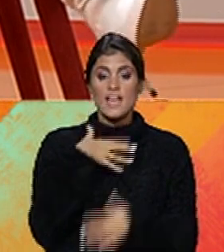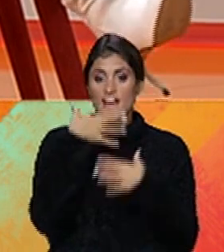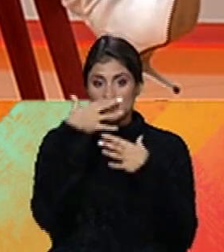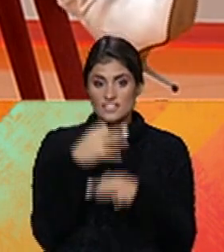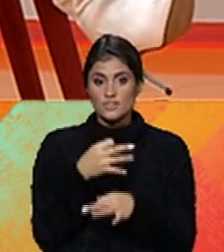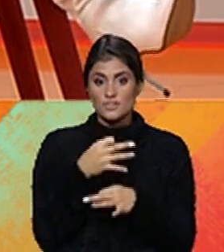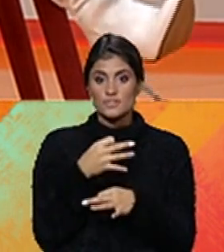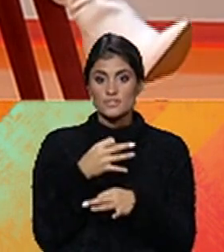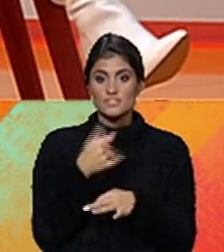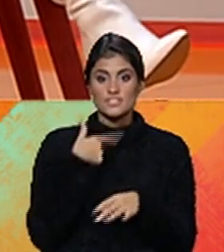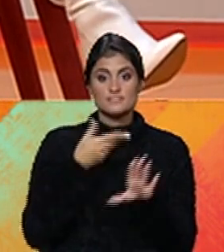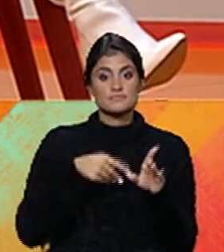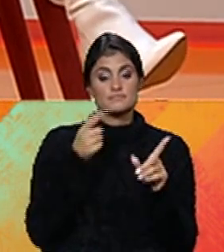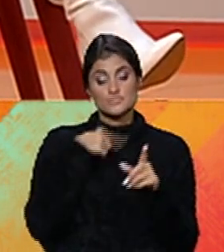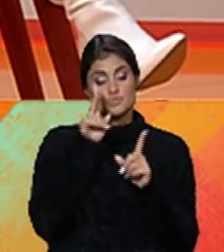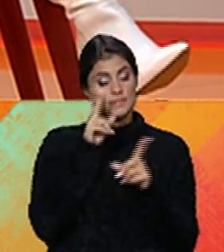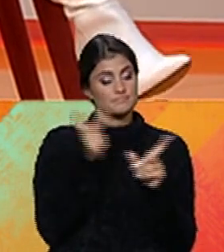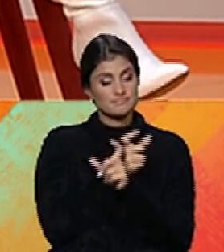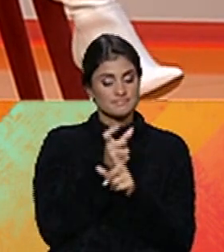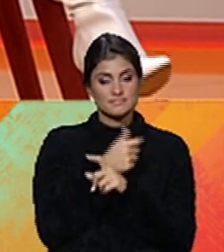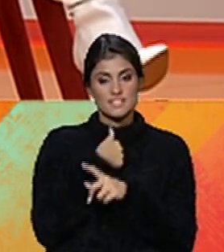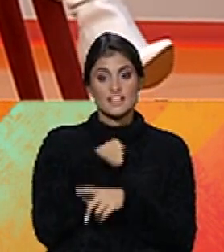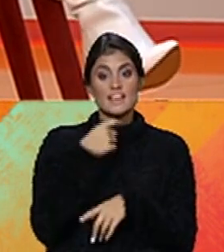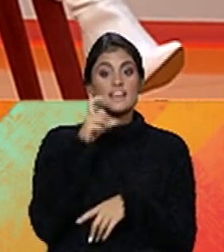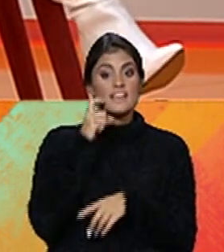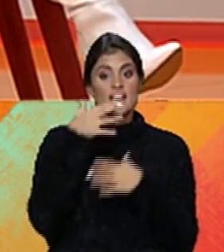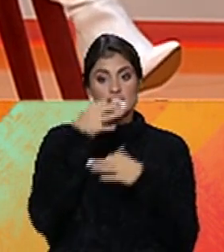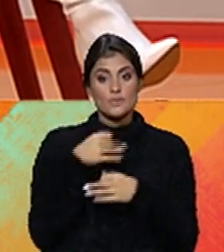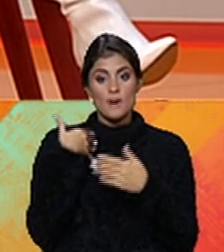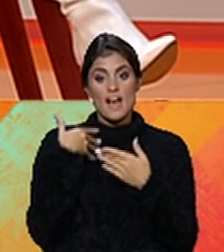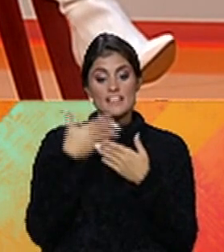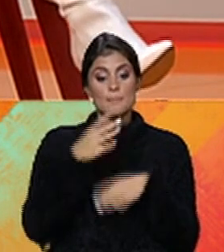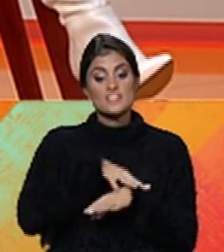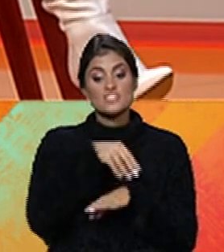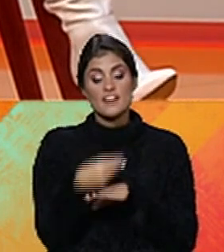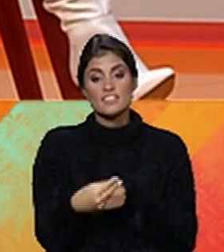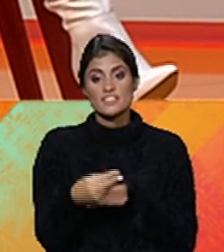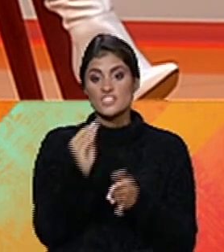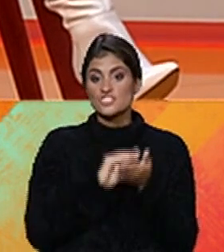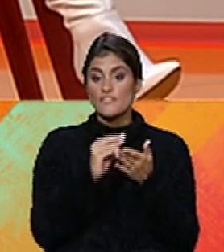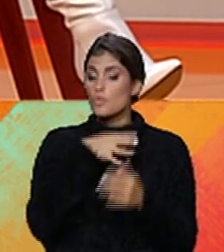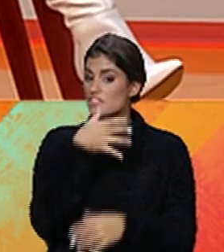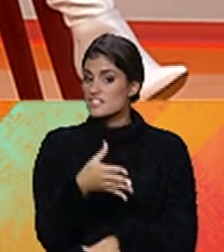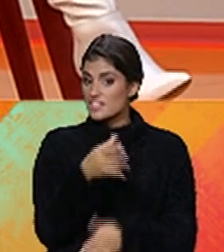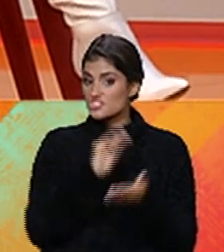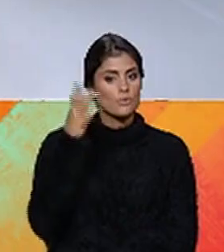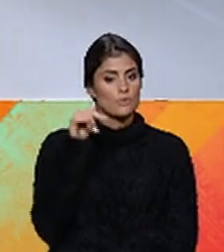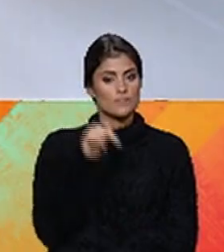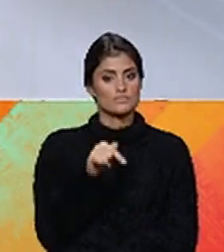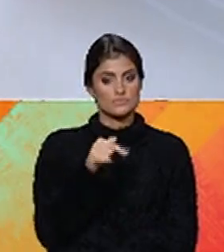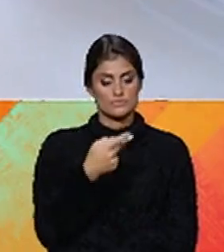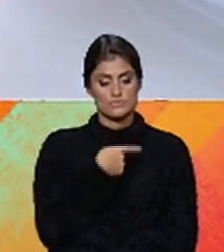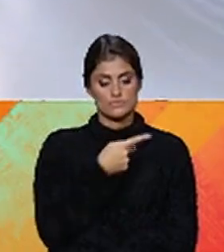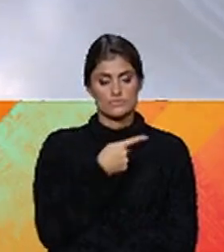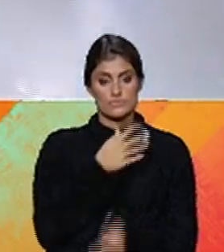acreditou. Acertou. Estás léxica na liga. Quem é que acreditou no Pai Natal até mais tarde? E escrevem, não, não dizem. Escrevem. É difícil.